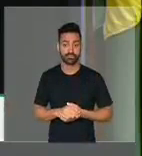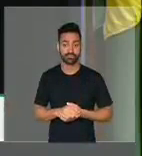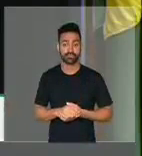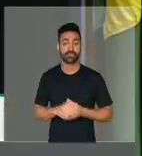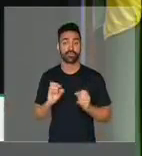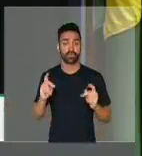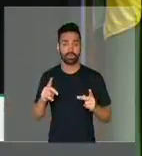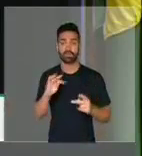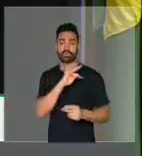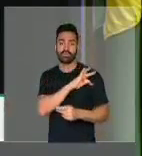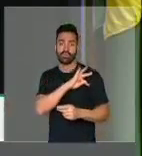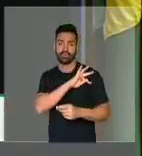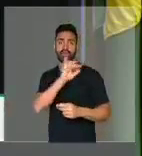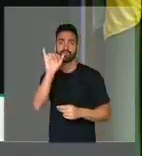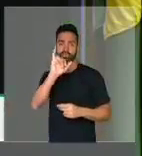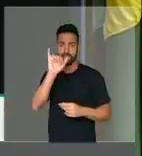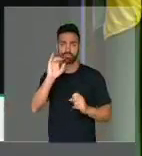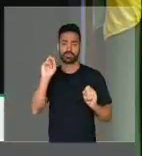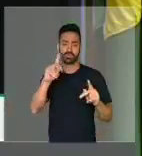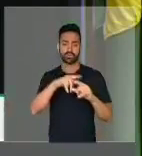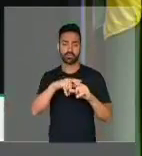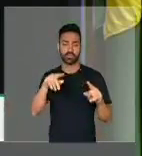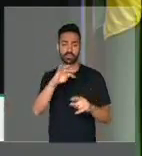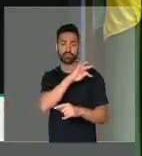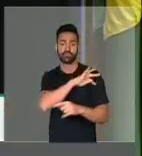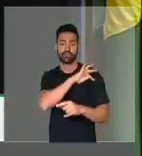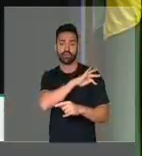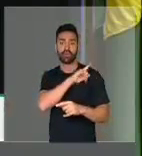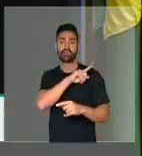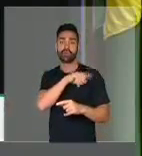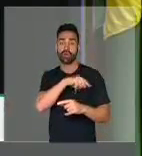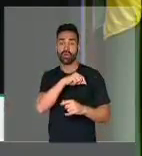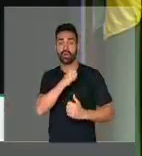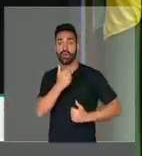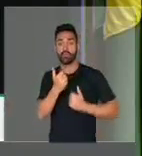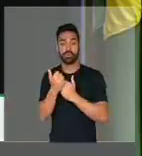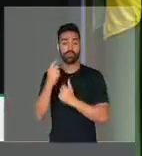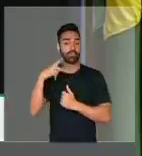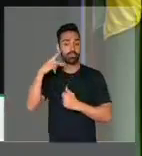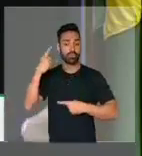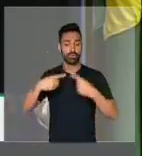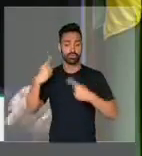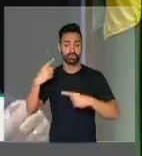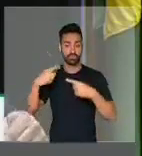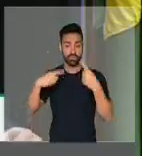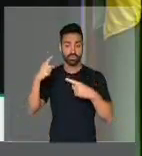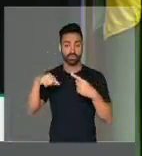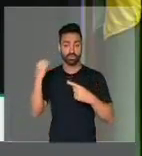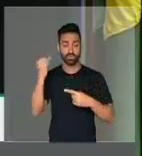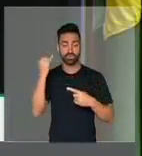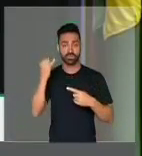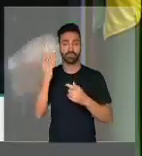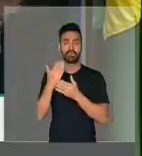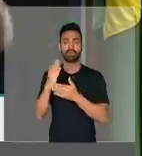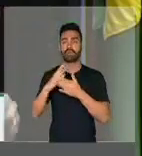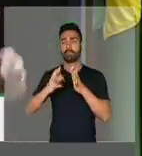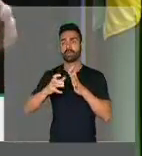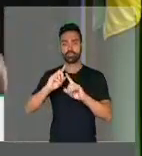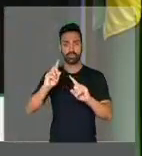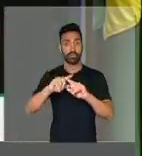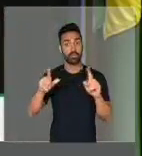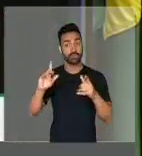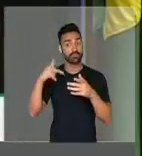técnica é importante, sem dúvida nenhuma a técnica é importante, mas a técnica está a serviço da política. E a política que é o elemento fundamental, não é a política partidária, mas a